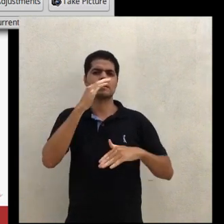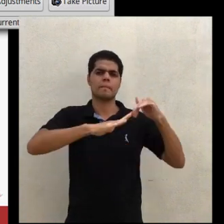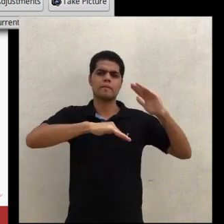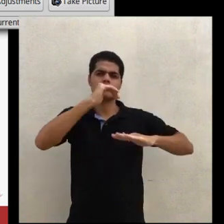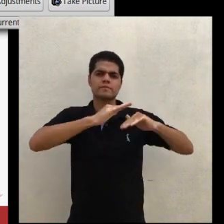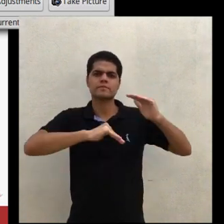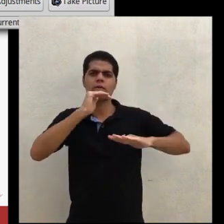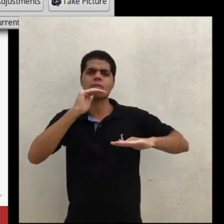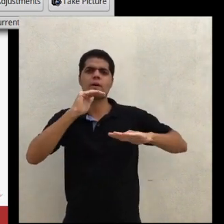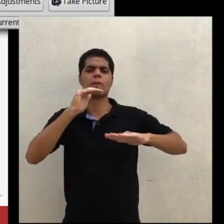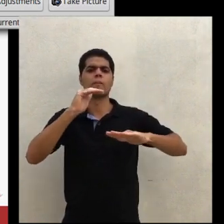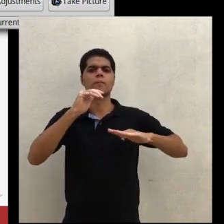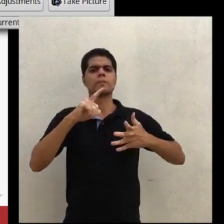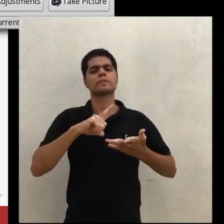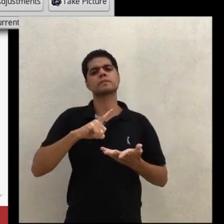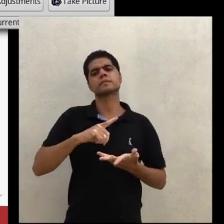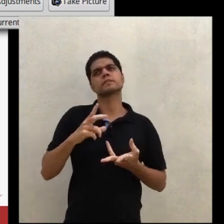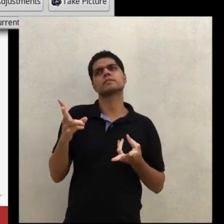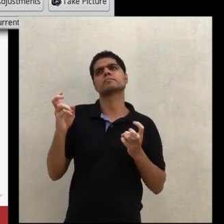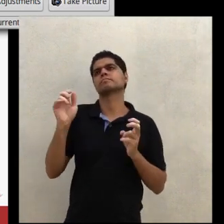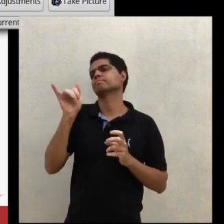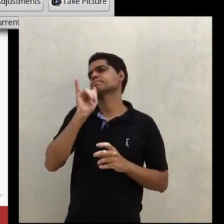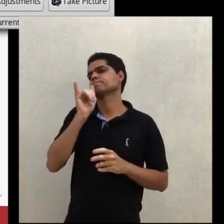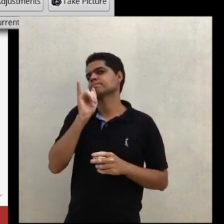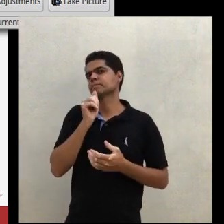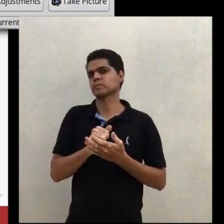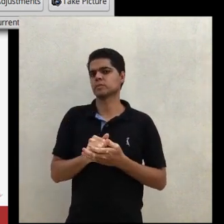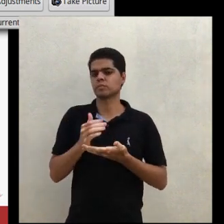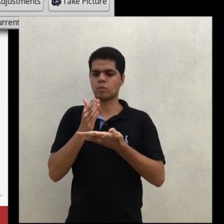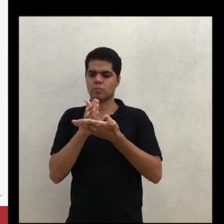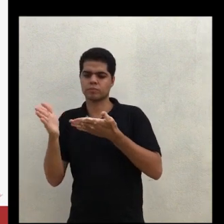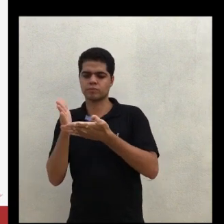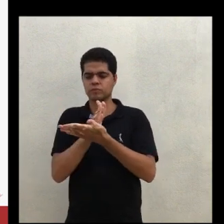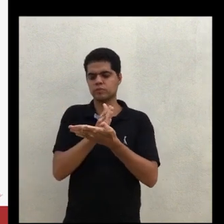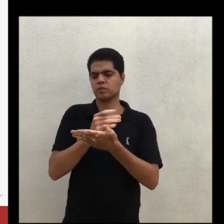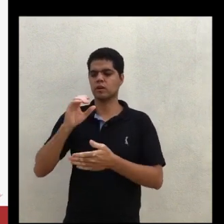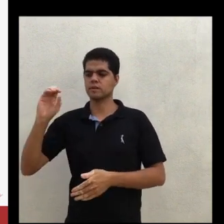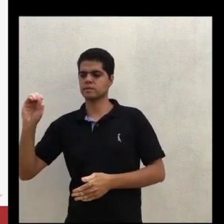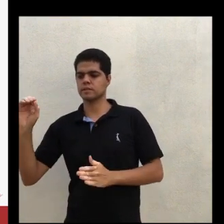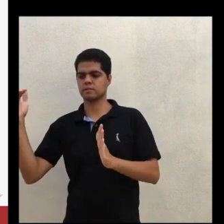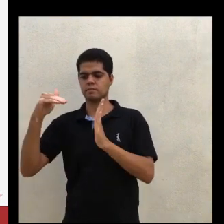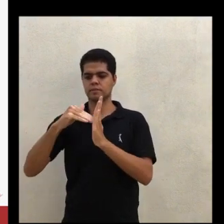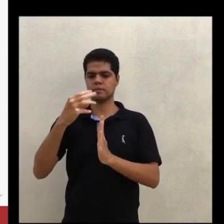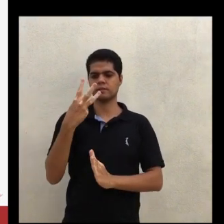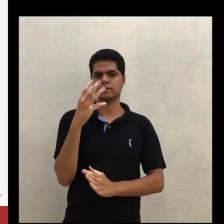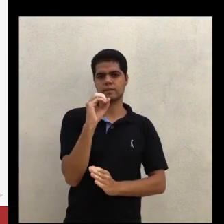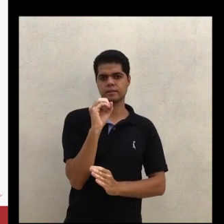dividir o tempo de 0 a 30 anos. Né? Tá aqui, ó. Quer ver?